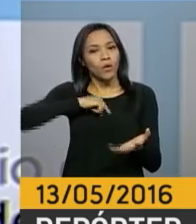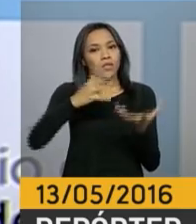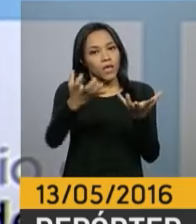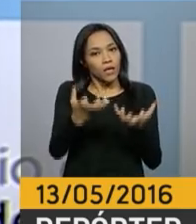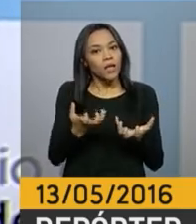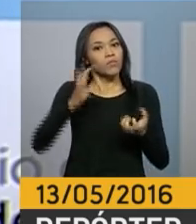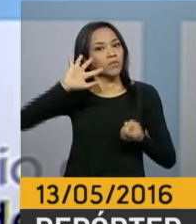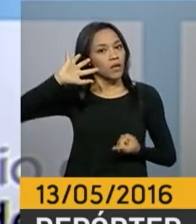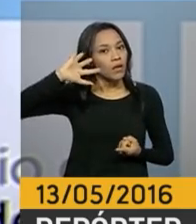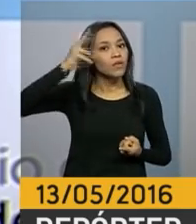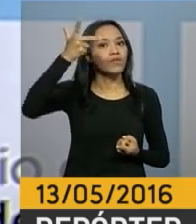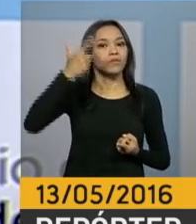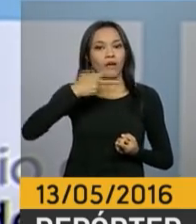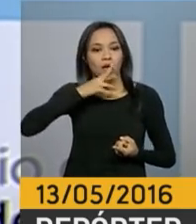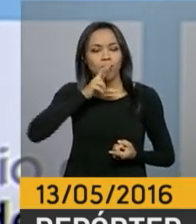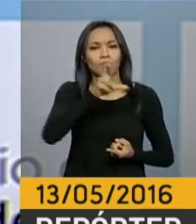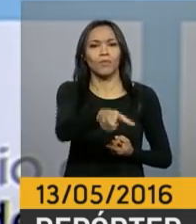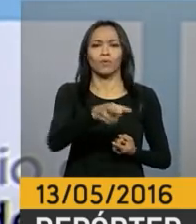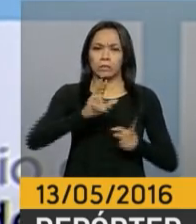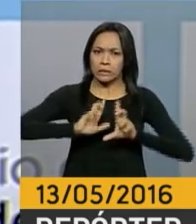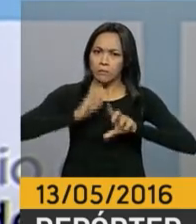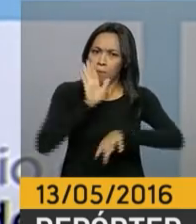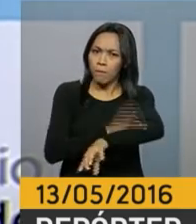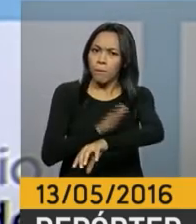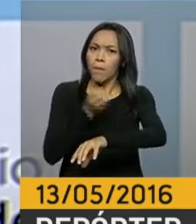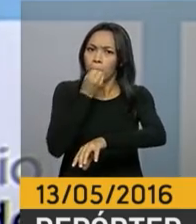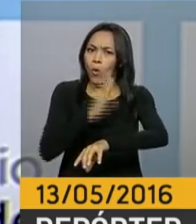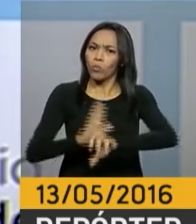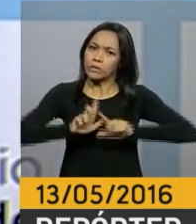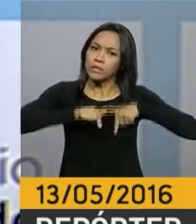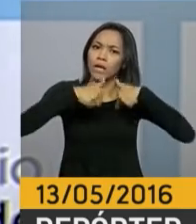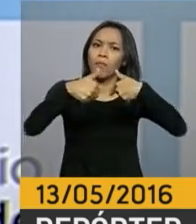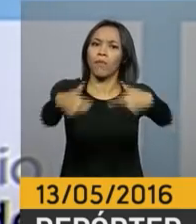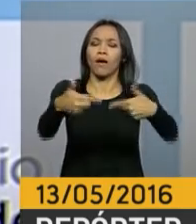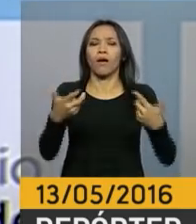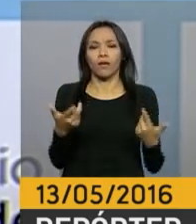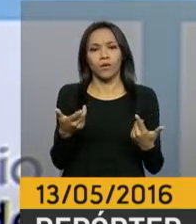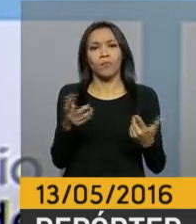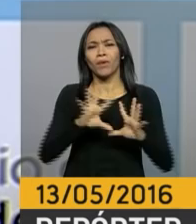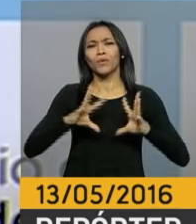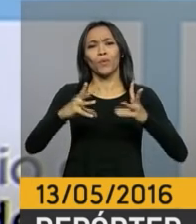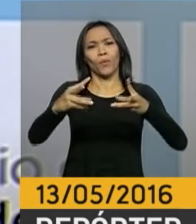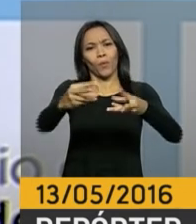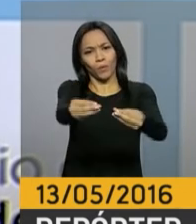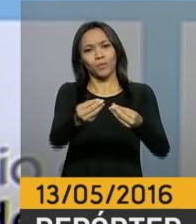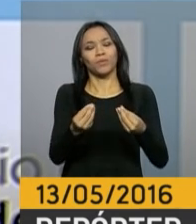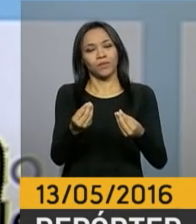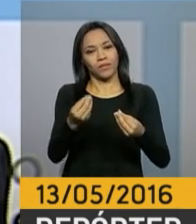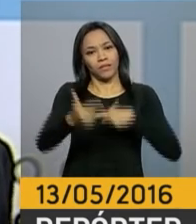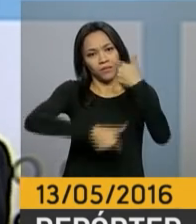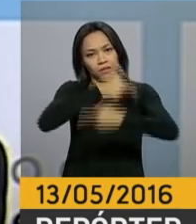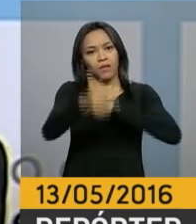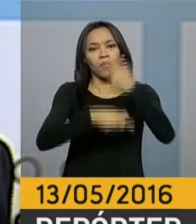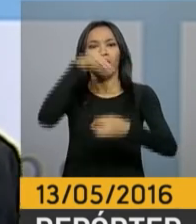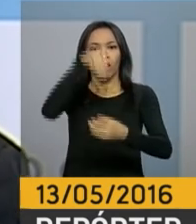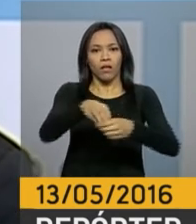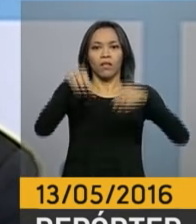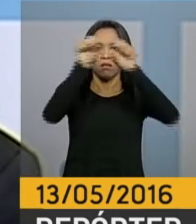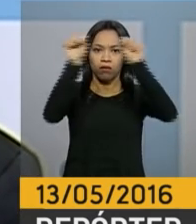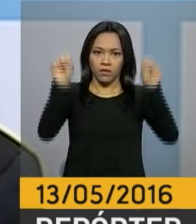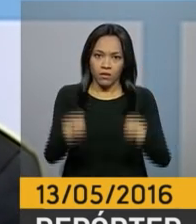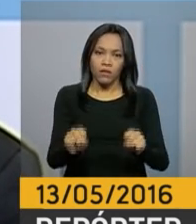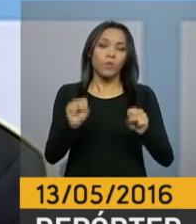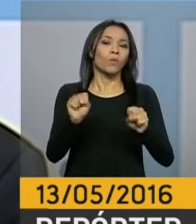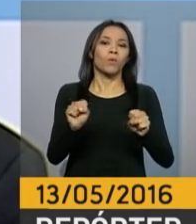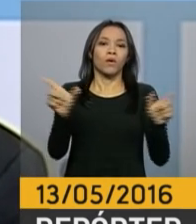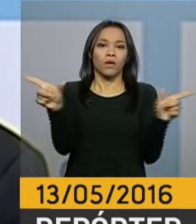e resultado se consegue com articulação com todos os que compõem a cadeia de serviço do SUS garantir a